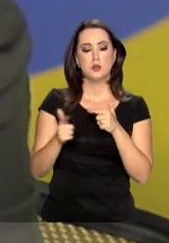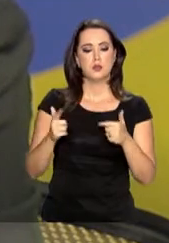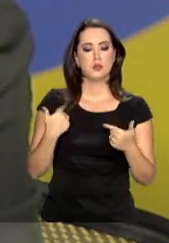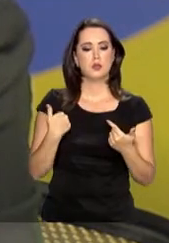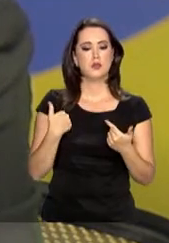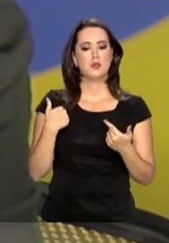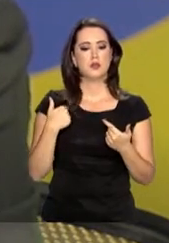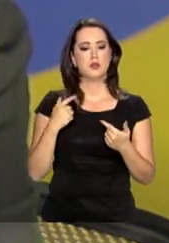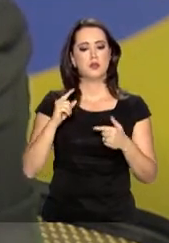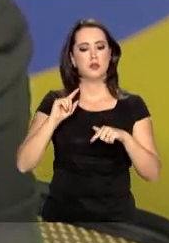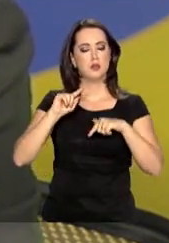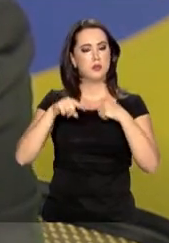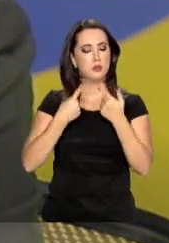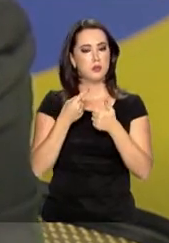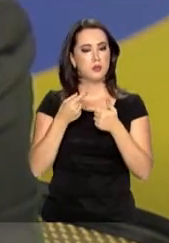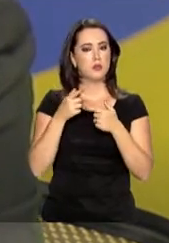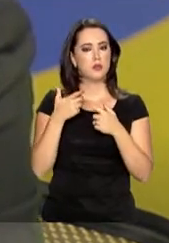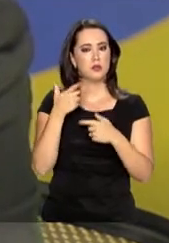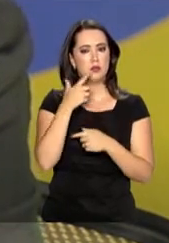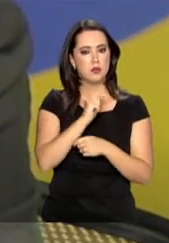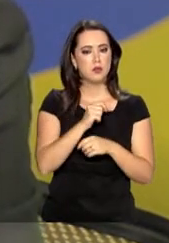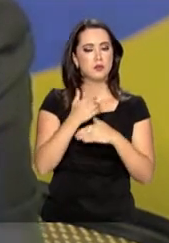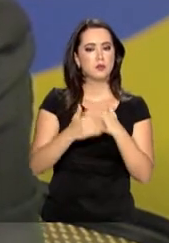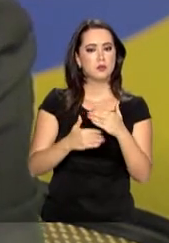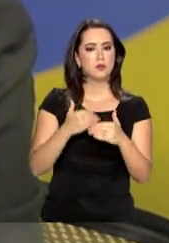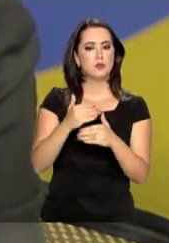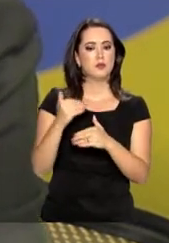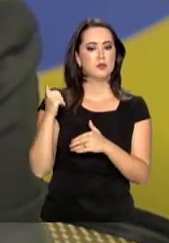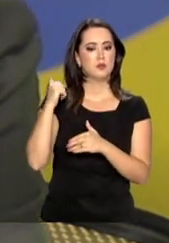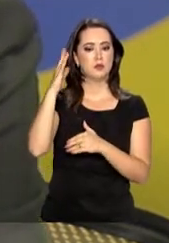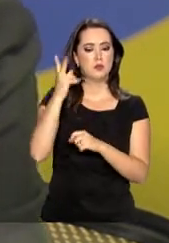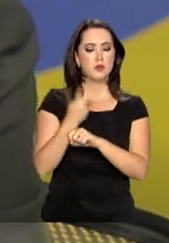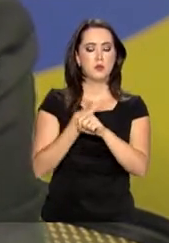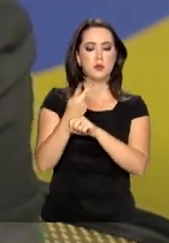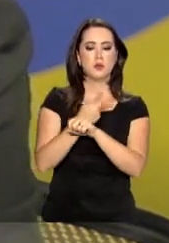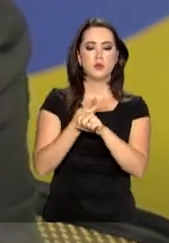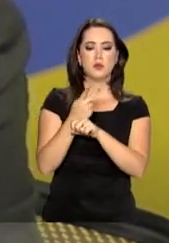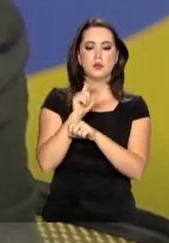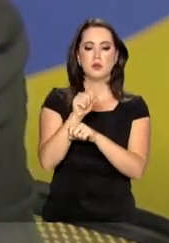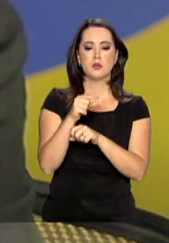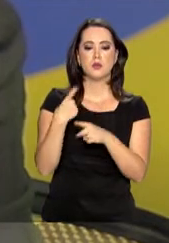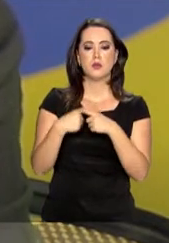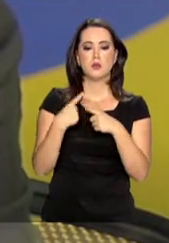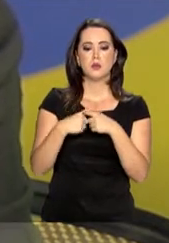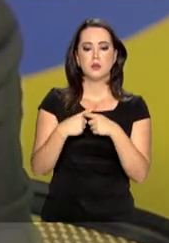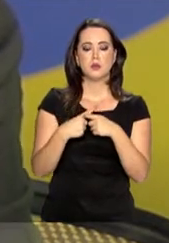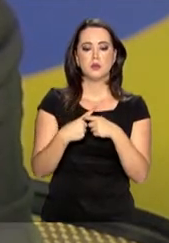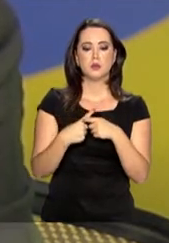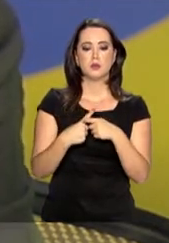Mas nós temos que agilizá-los, mais do que tudo, buscar soluções, porque o coração,